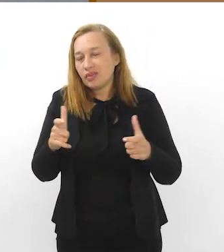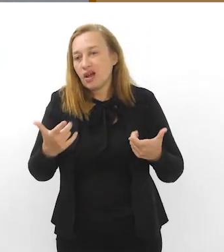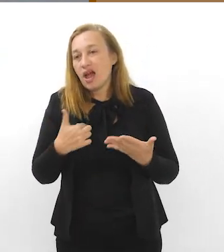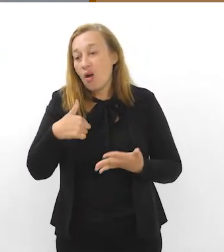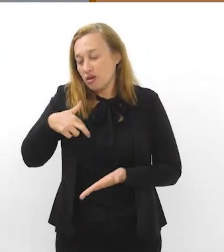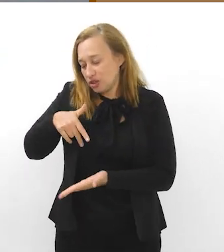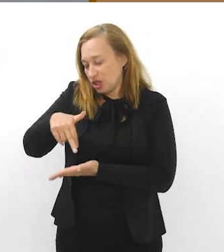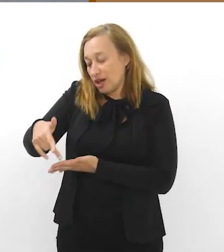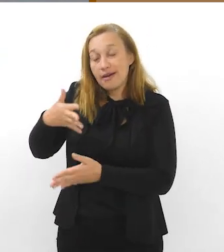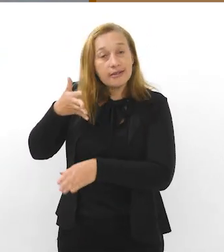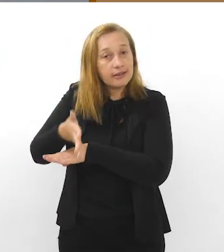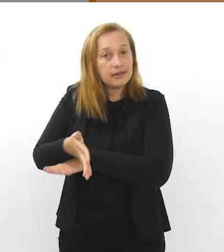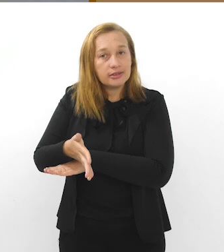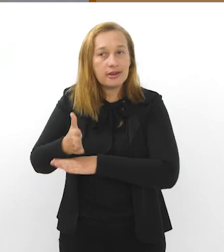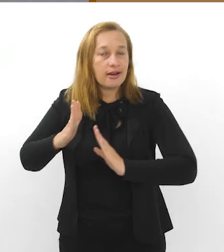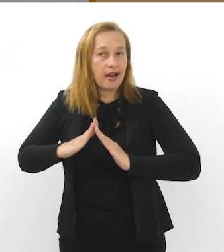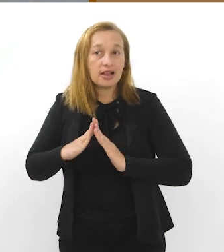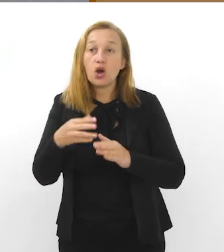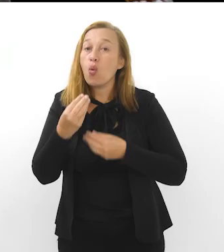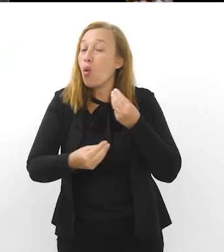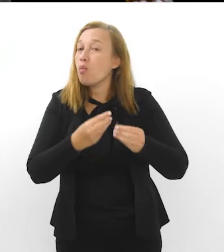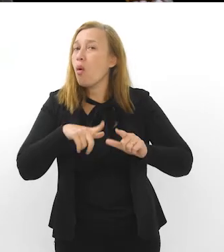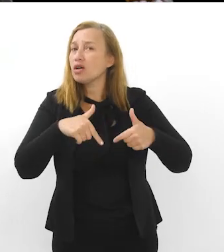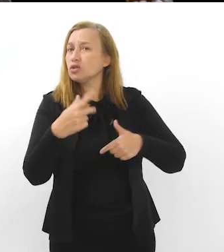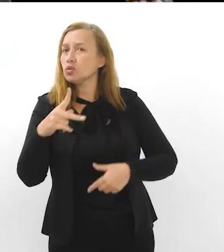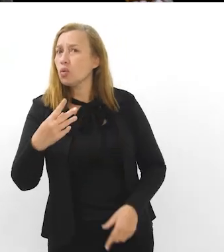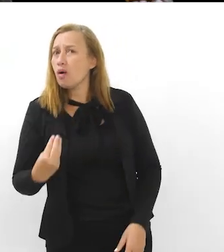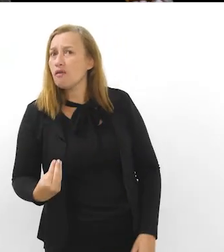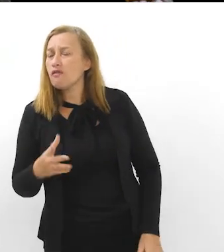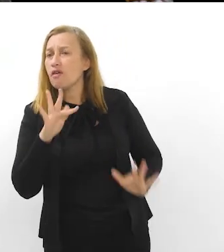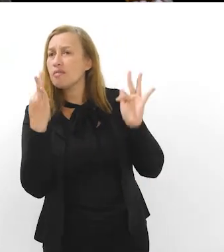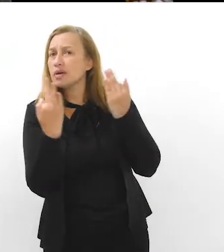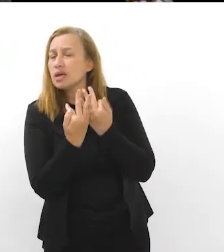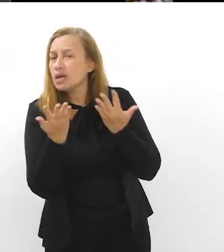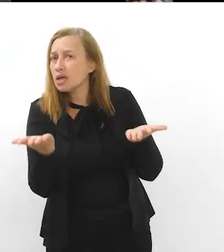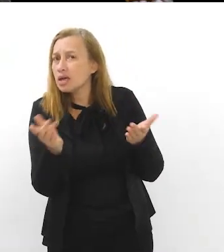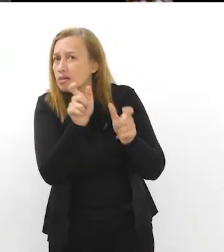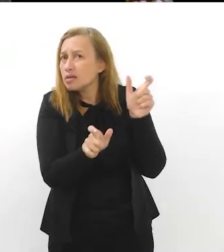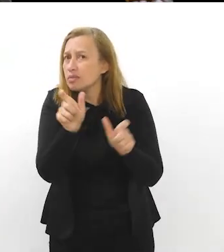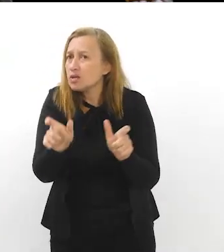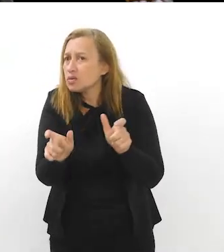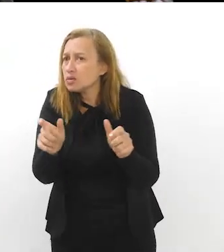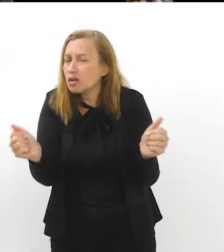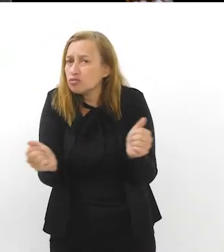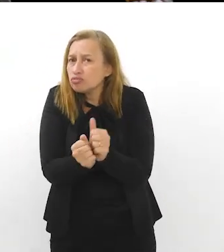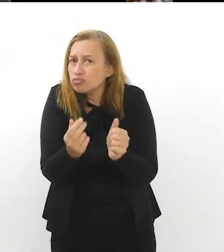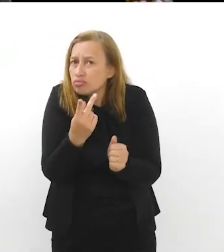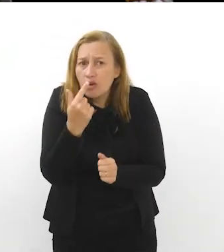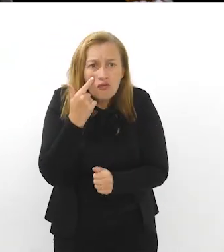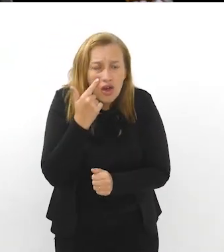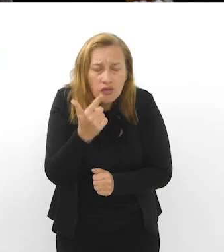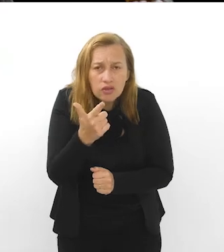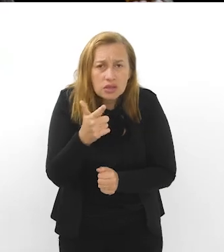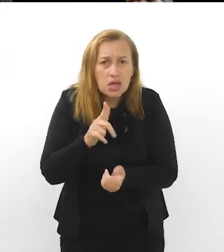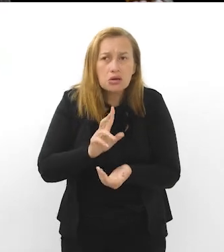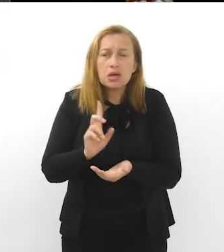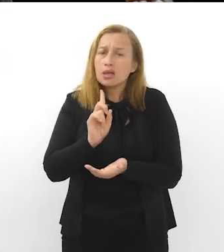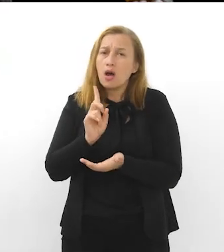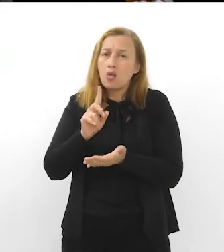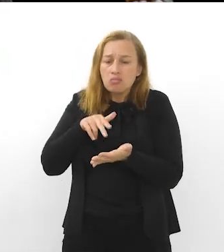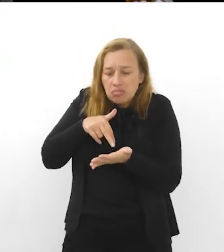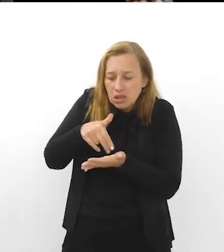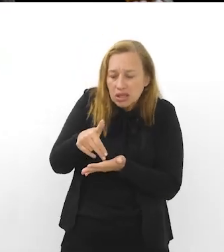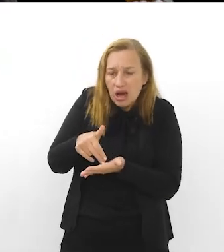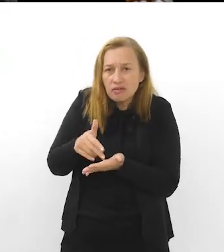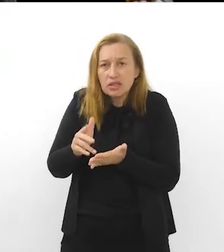cheguei andando em casa, né? E como é que Para foi a Deus, reação? Como é que foi a reação das reação, né? pessoas que estavam à sua volta e ver que você